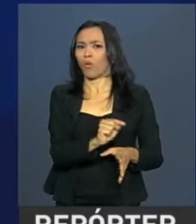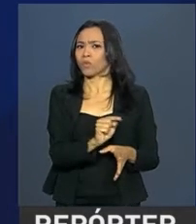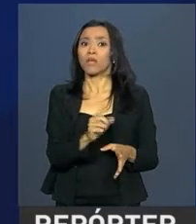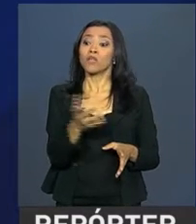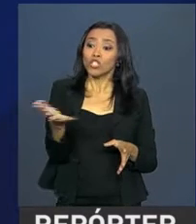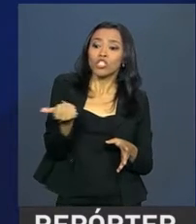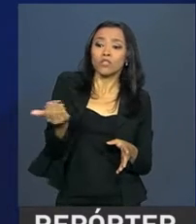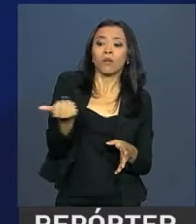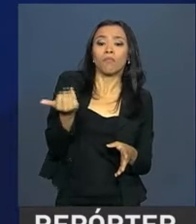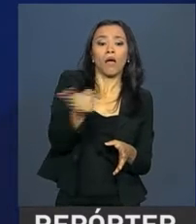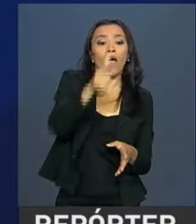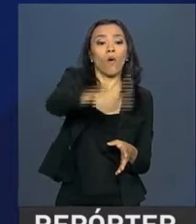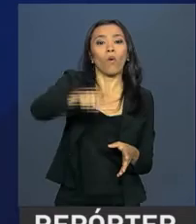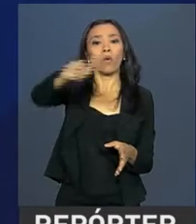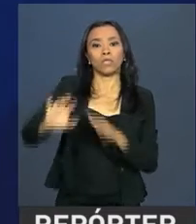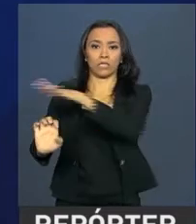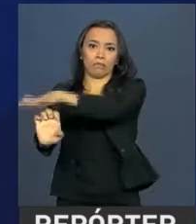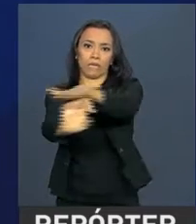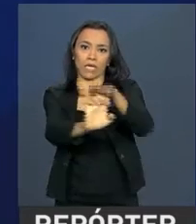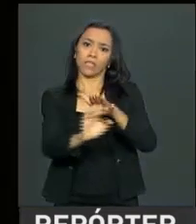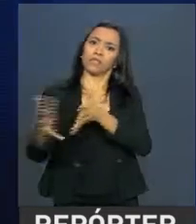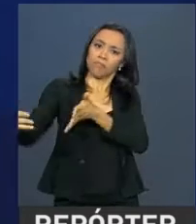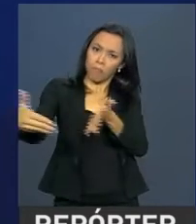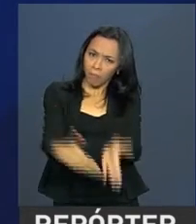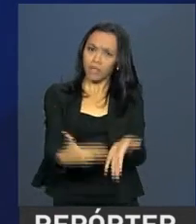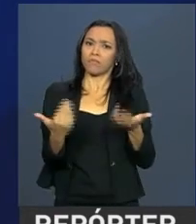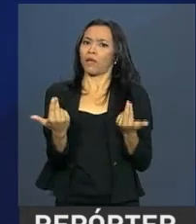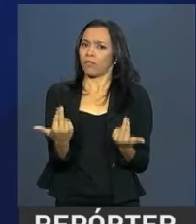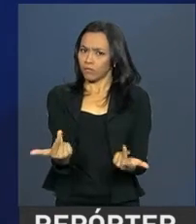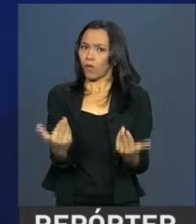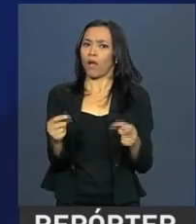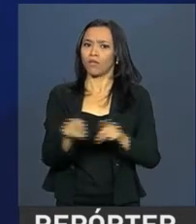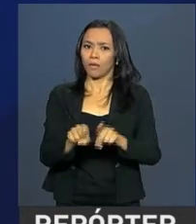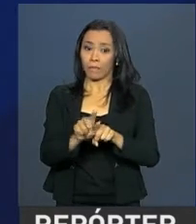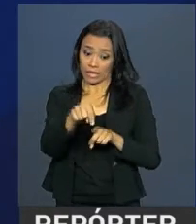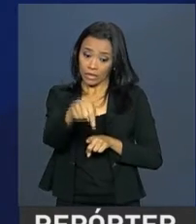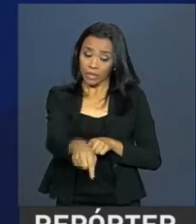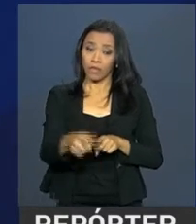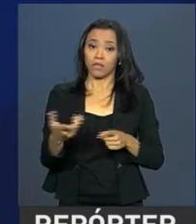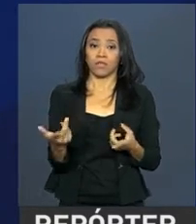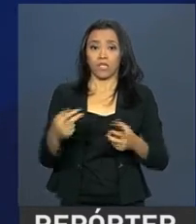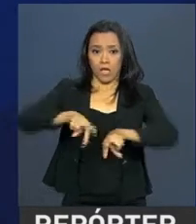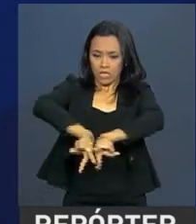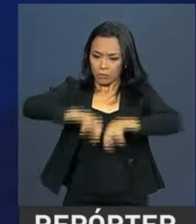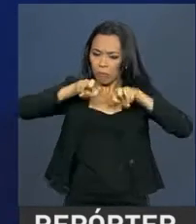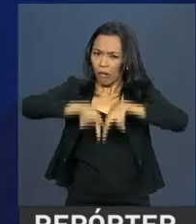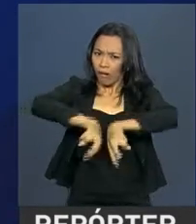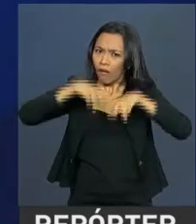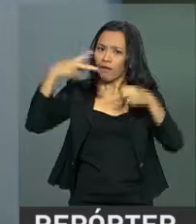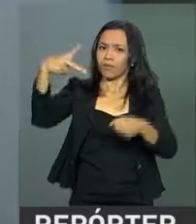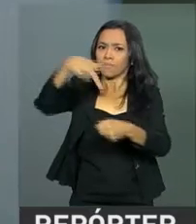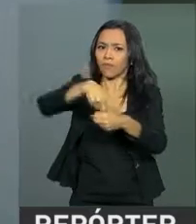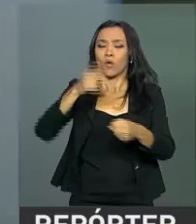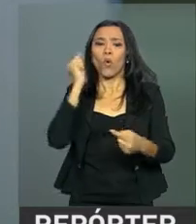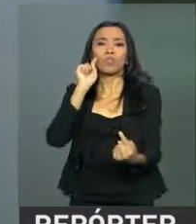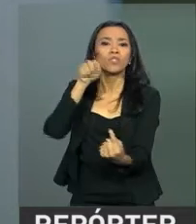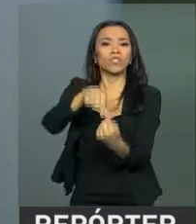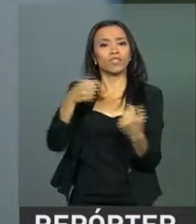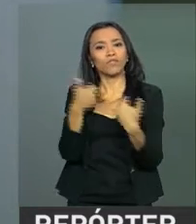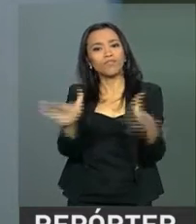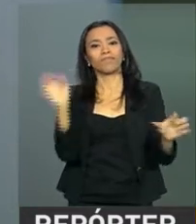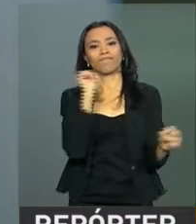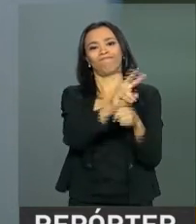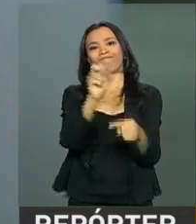os setores da iniciativa privada que possam participar, doutor Jorge, deste projeto, e possam, portanto, gerar empregos. Além do novo